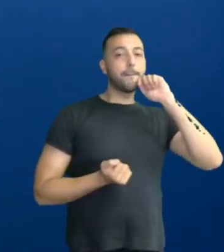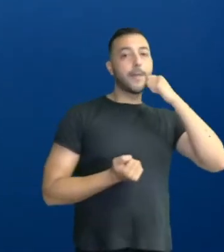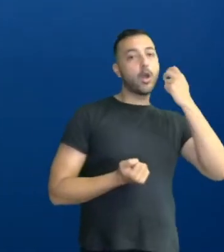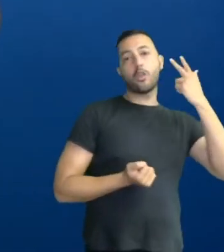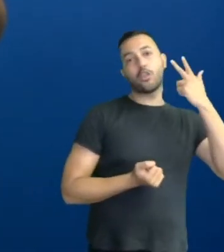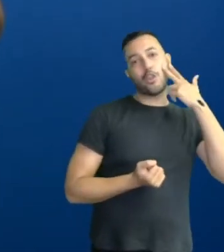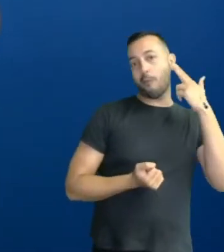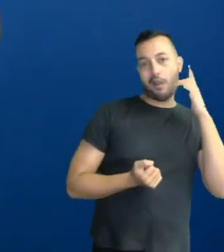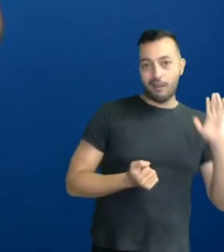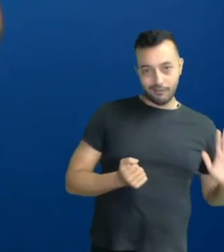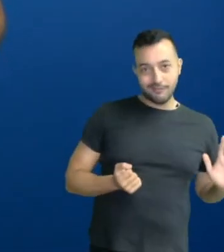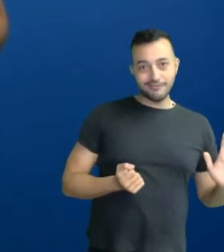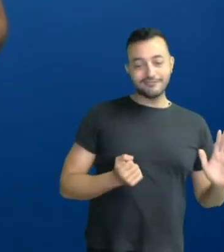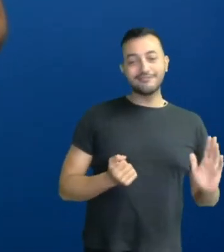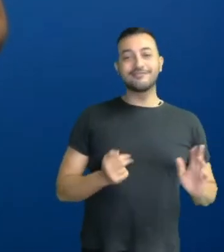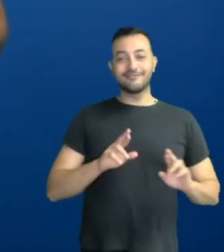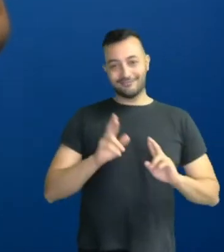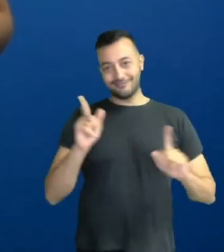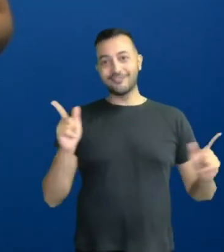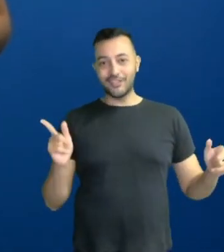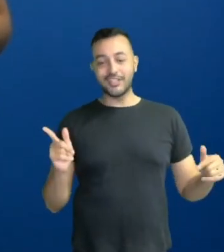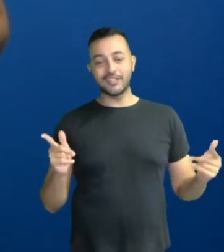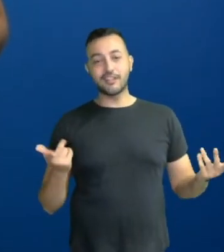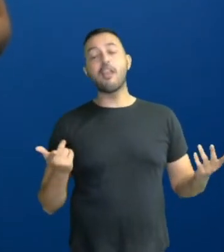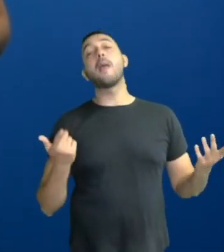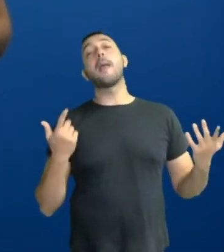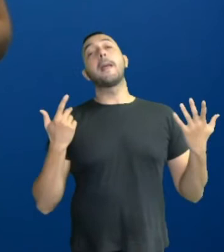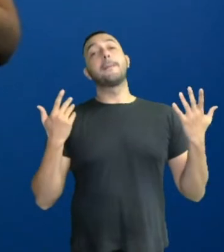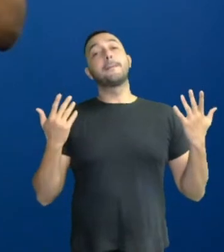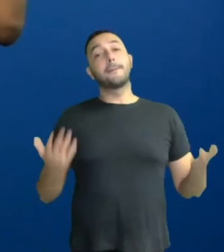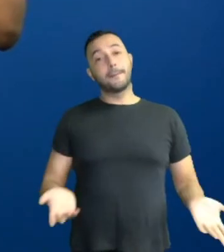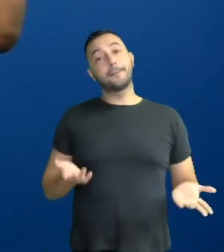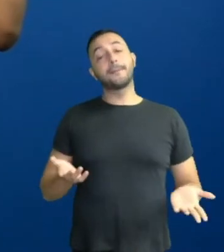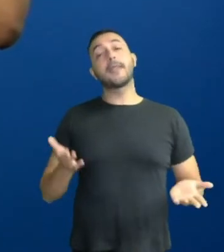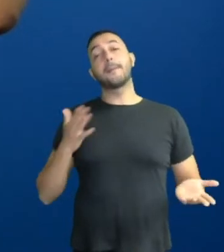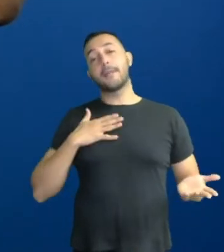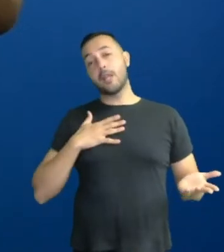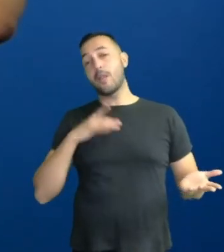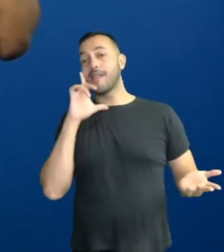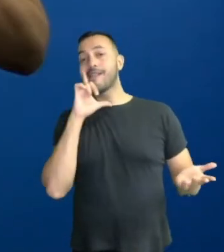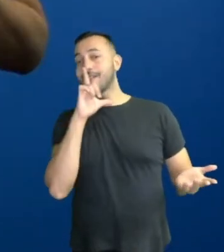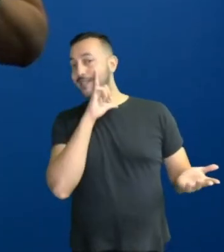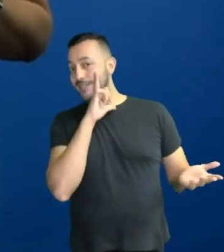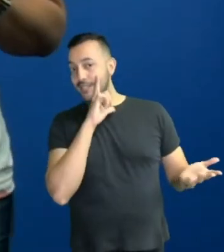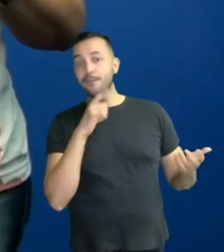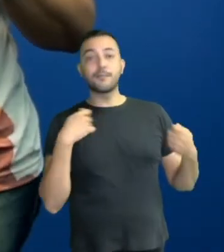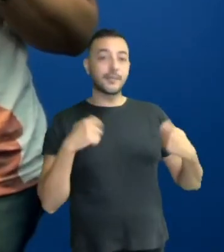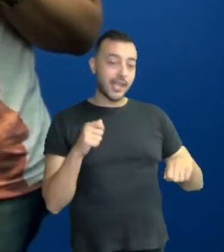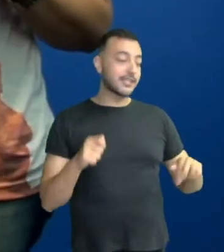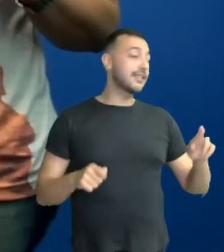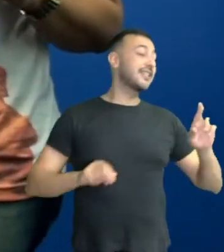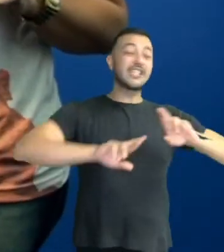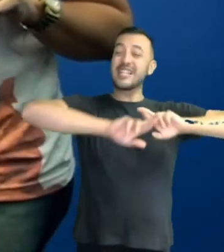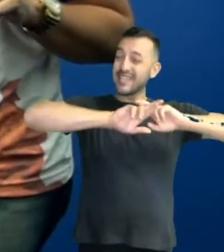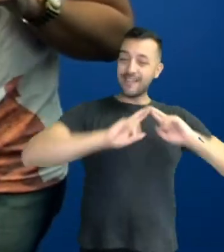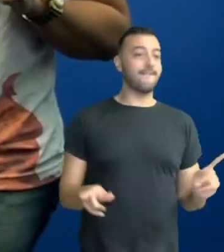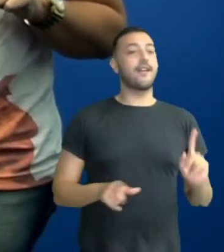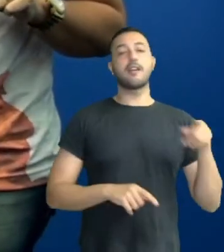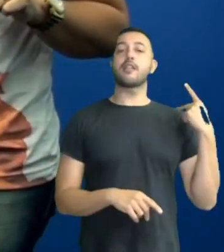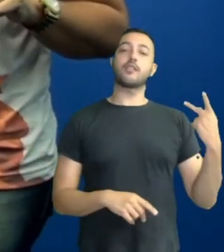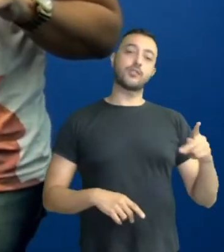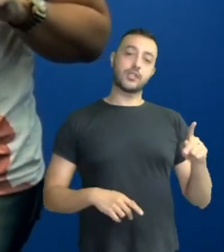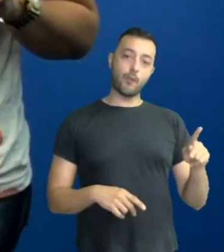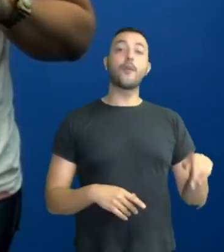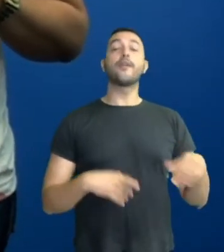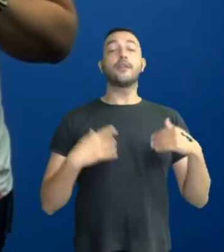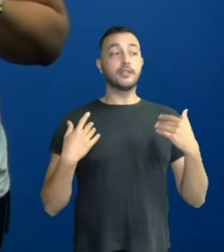já está o quê? Diferente, tá? Só que nessa opção ele quer que o meu lanche seja completamente diferente do seu.